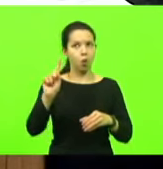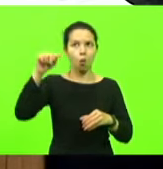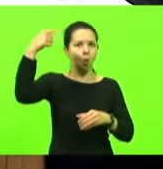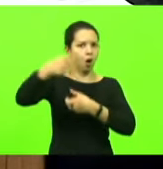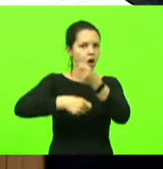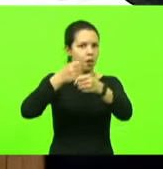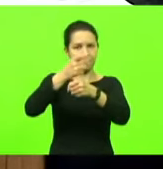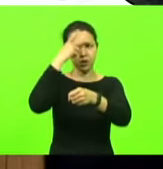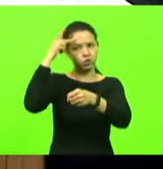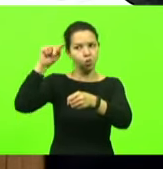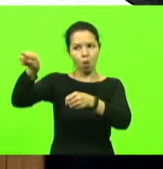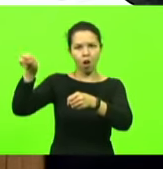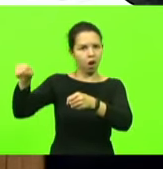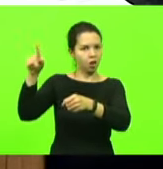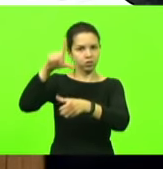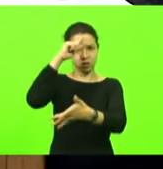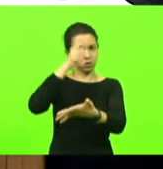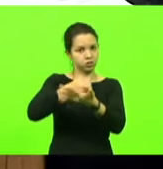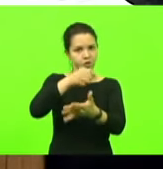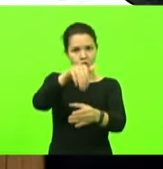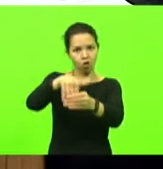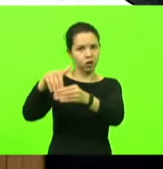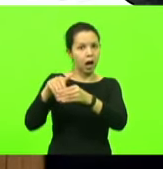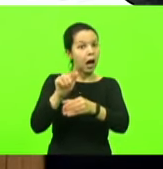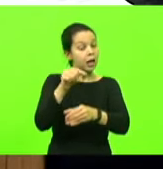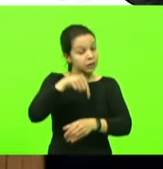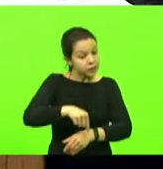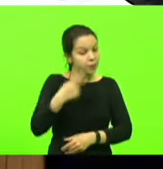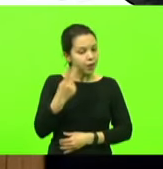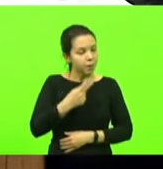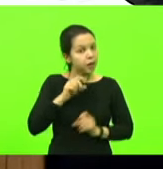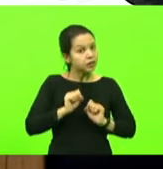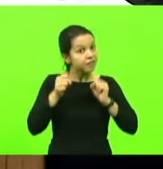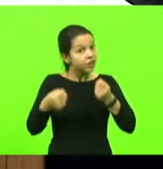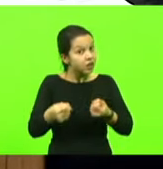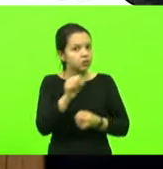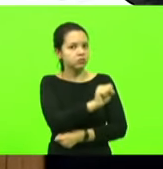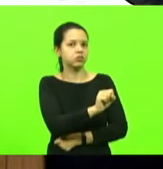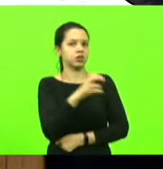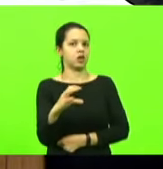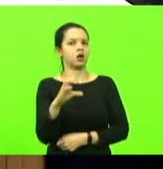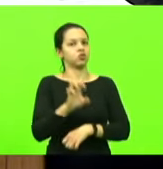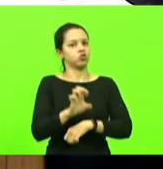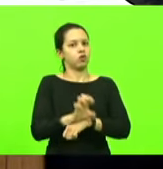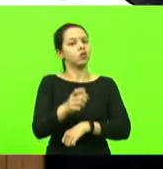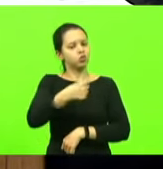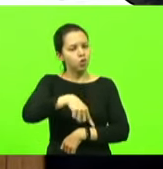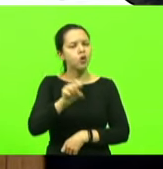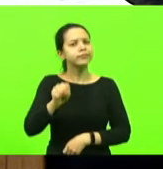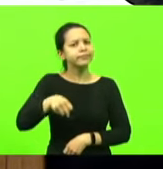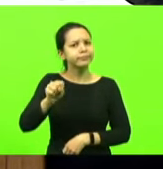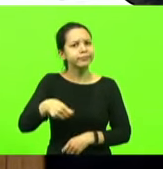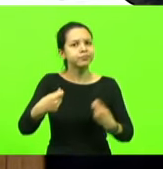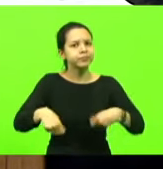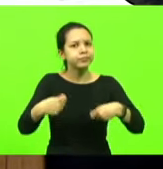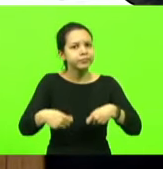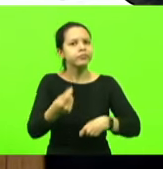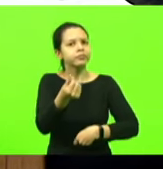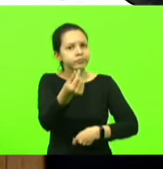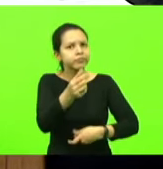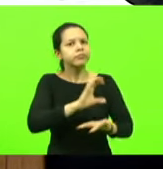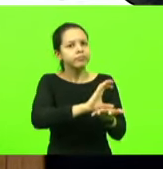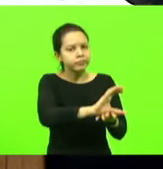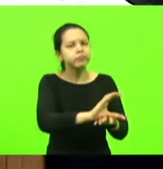decidem em quem vão votar. Isso aqui é o Parlamento Catarinense defendendo Santa Catarina. E temos que ter, sim, esses recursos. Parabéns, governador